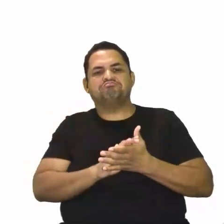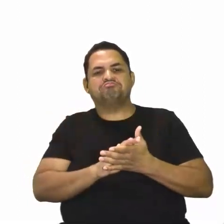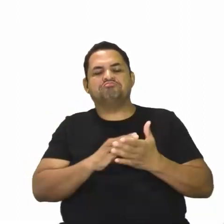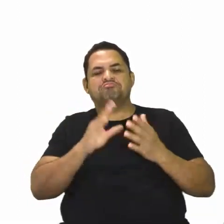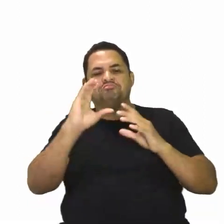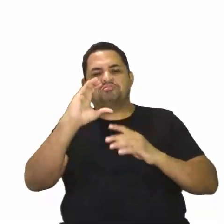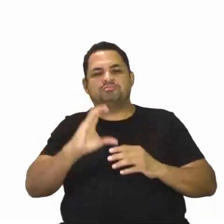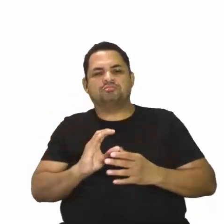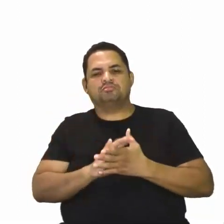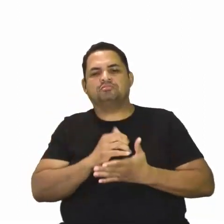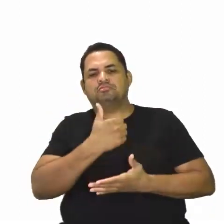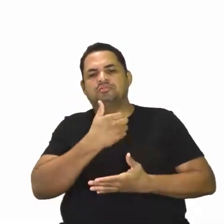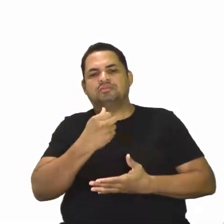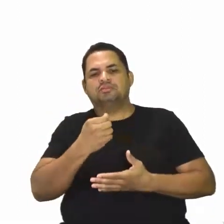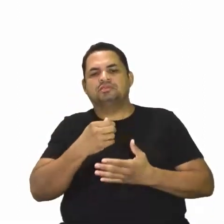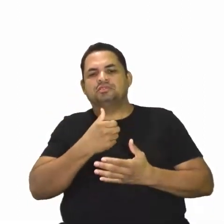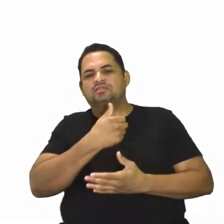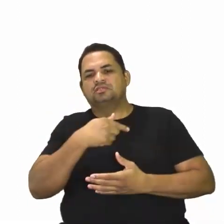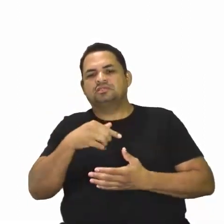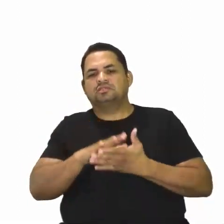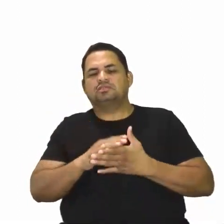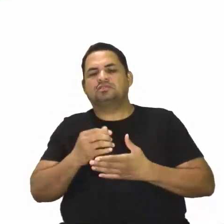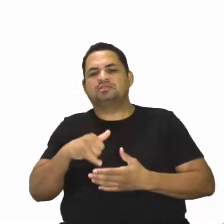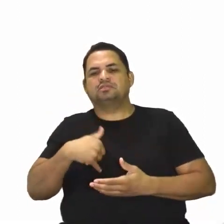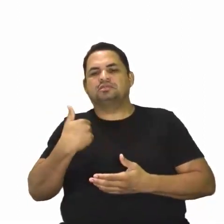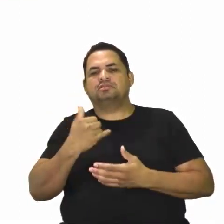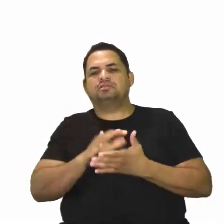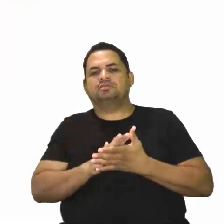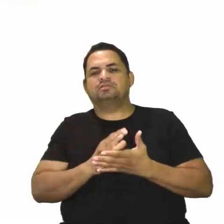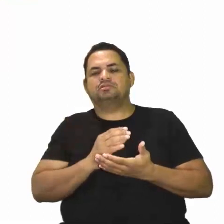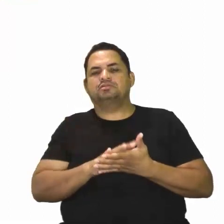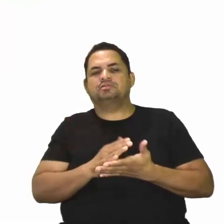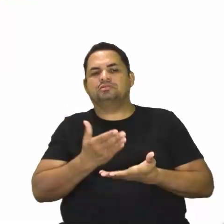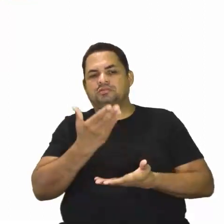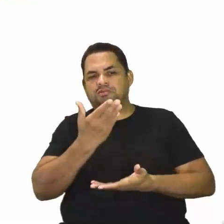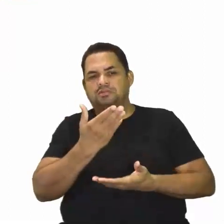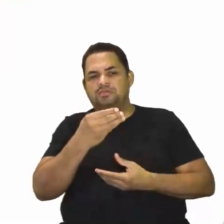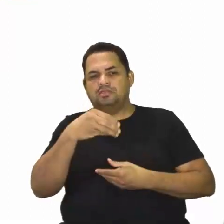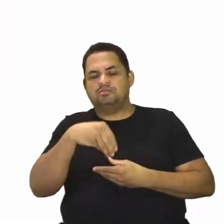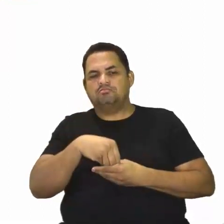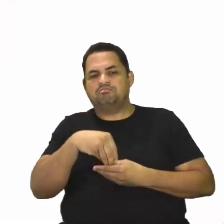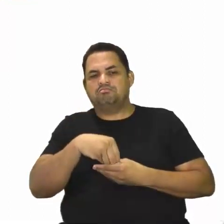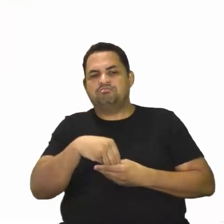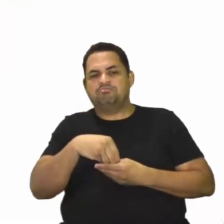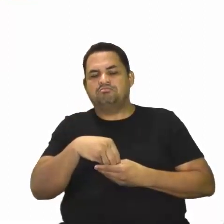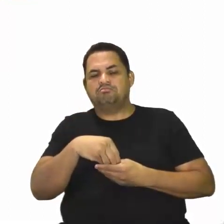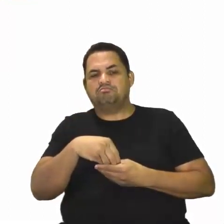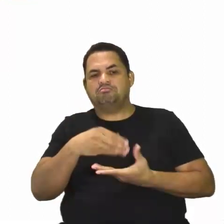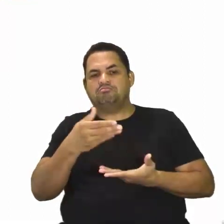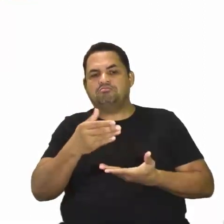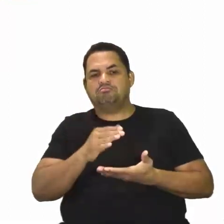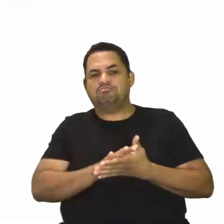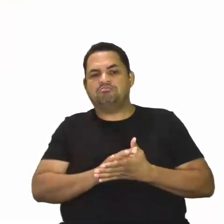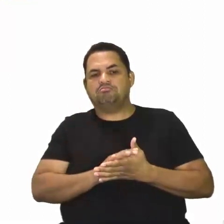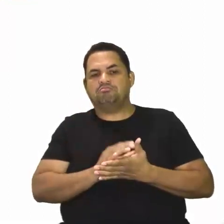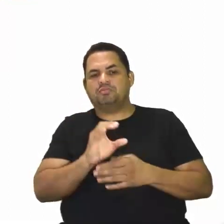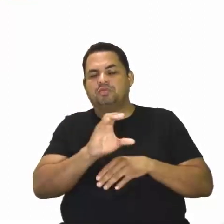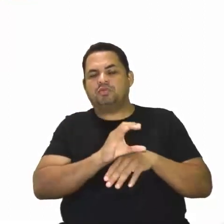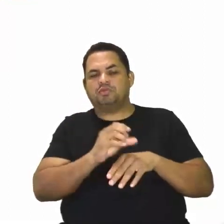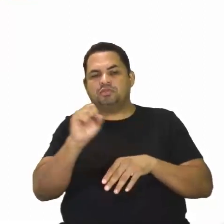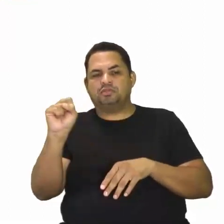para cidadãos entre 16 e 17 anos foi na Constituição de 88? Poder